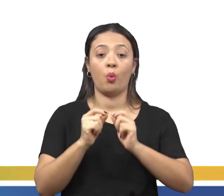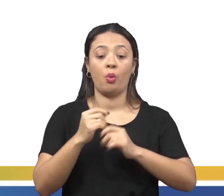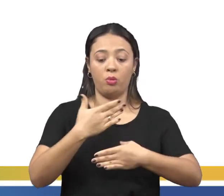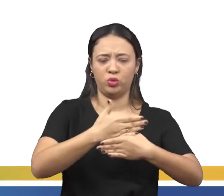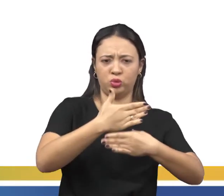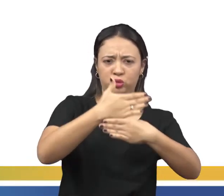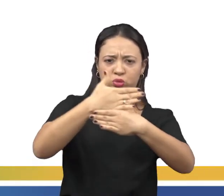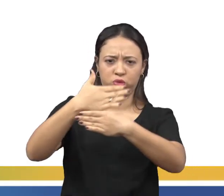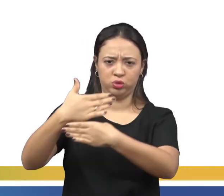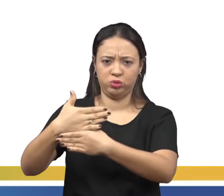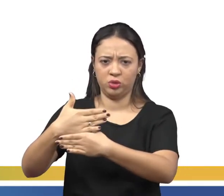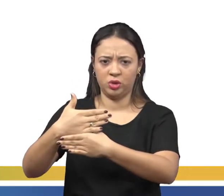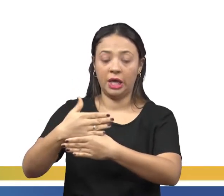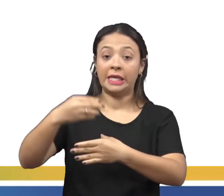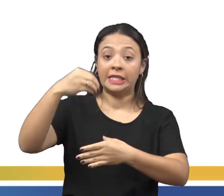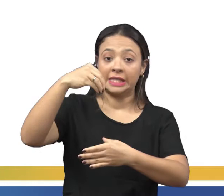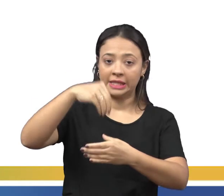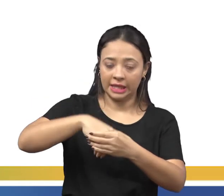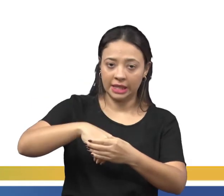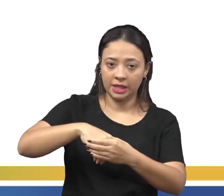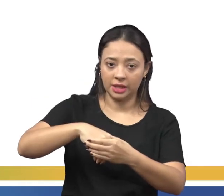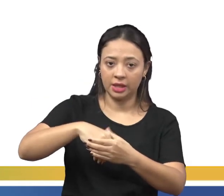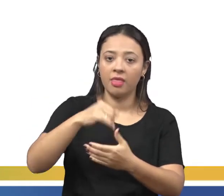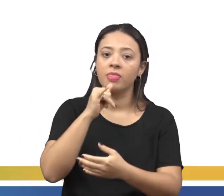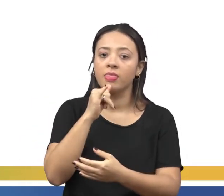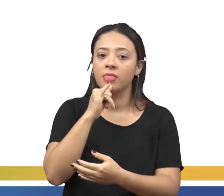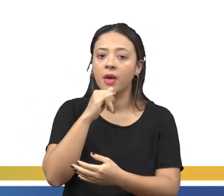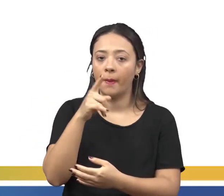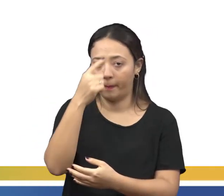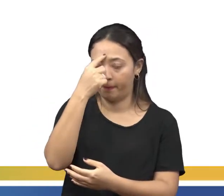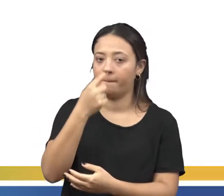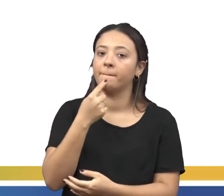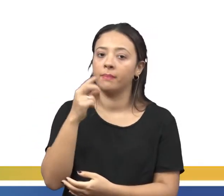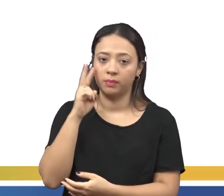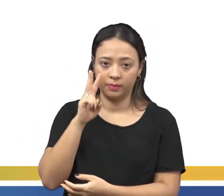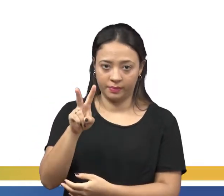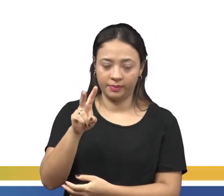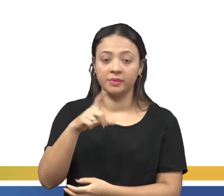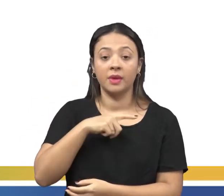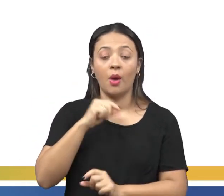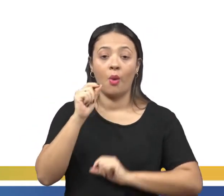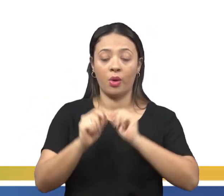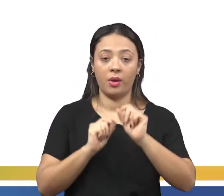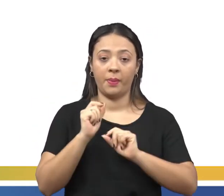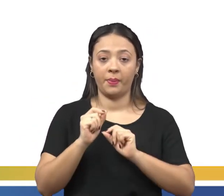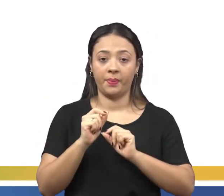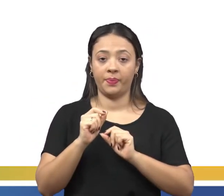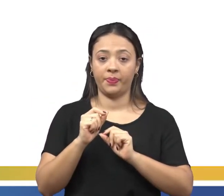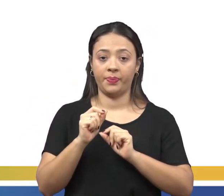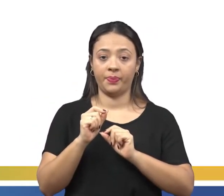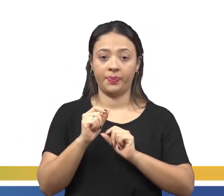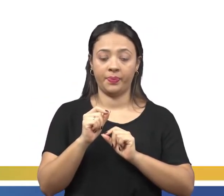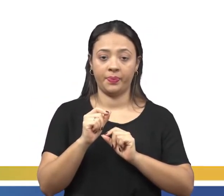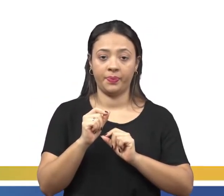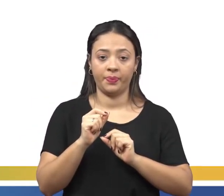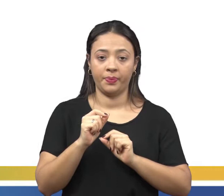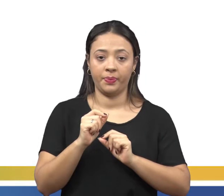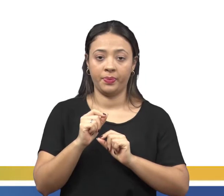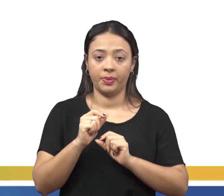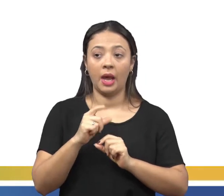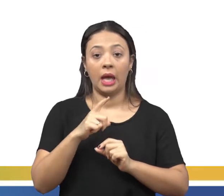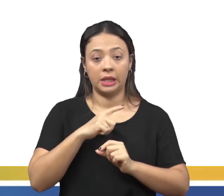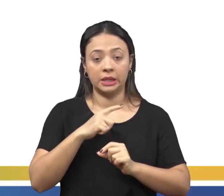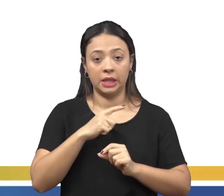que dentro desse exemplo, dessa imagem, nós vamos ver que dentro dela nós temos